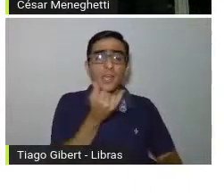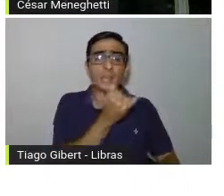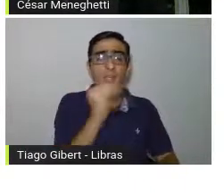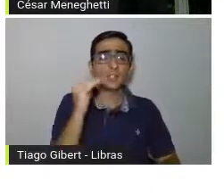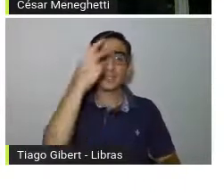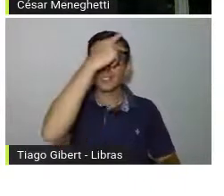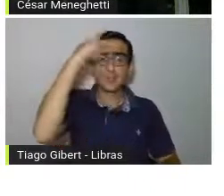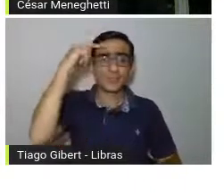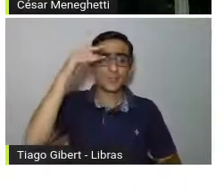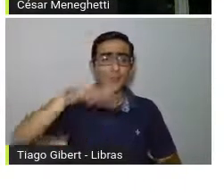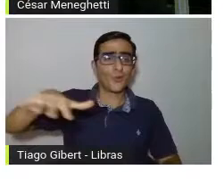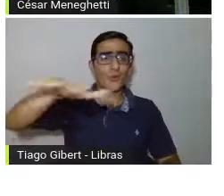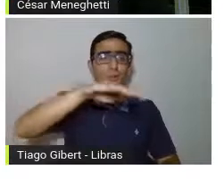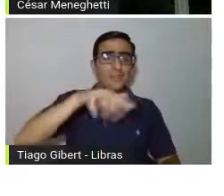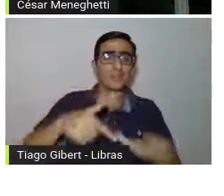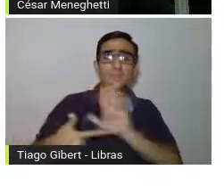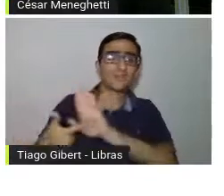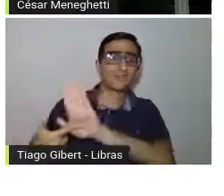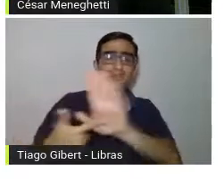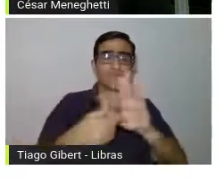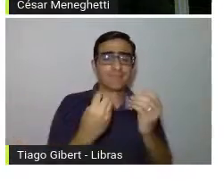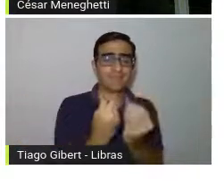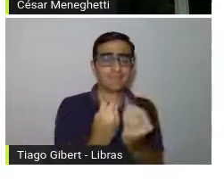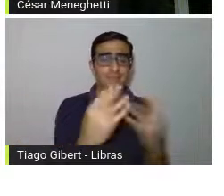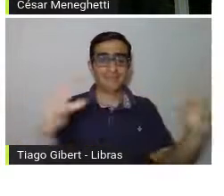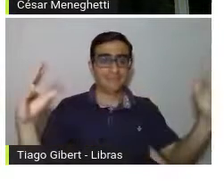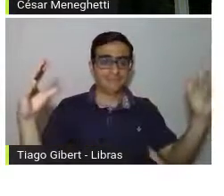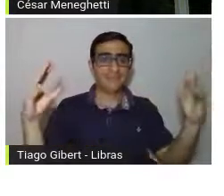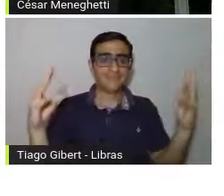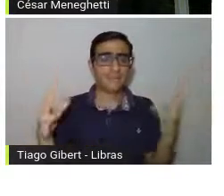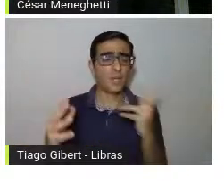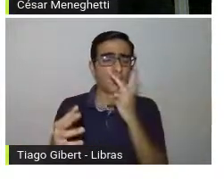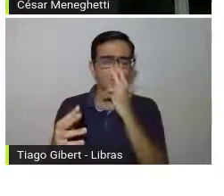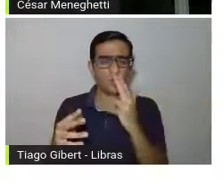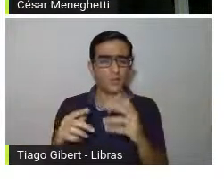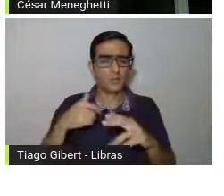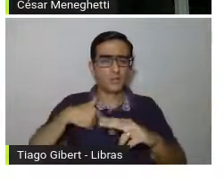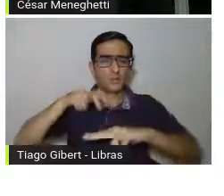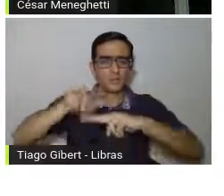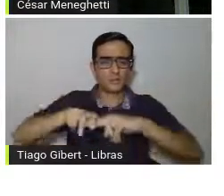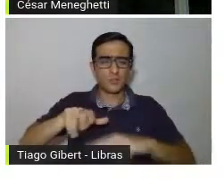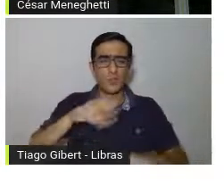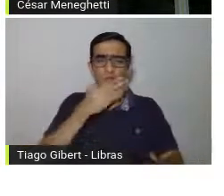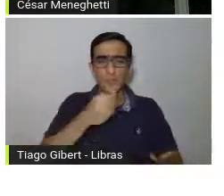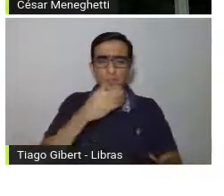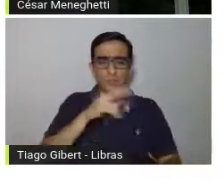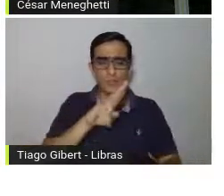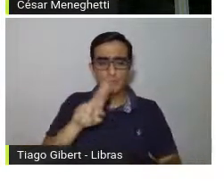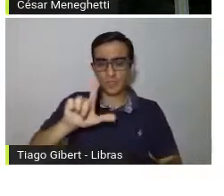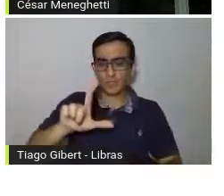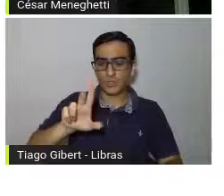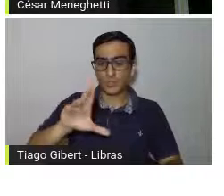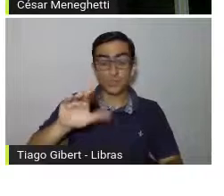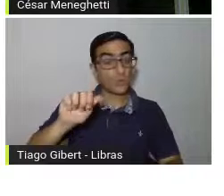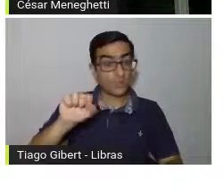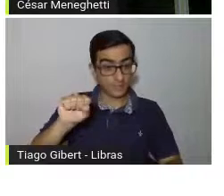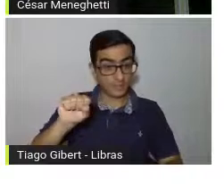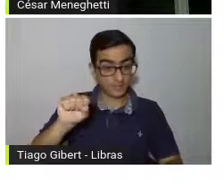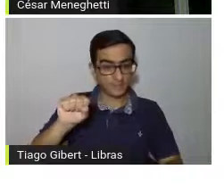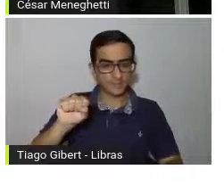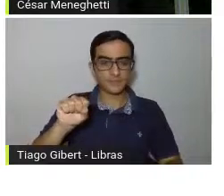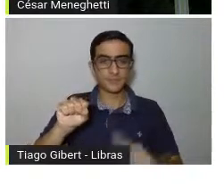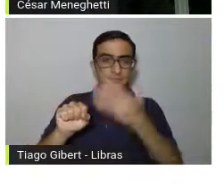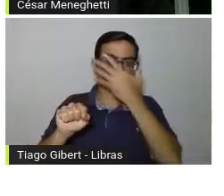pessoas. E eu acho que eu estava até falando hoje tentando com o Lucas Bambosi, que a energia